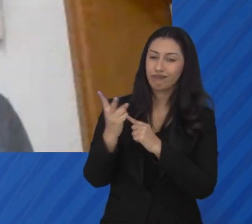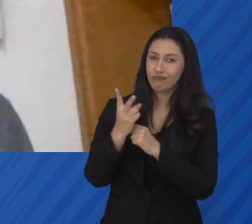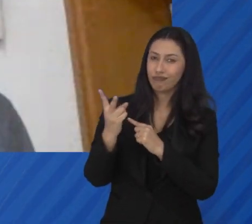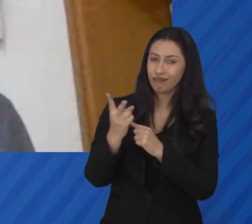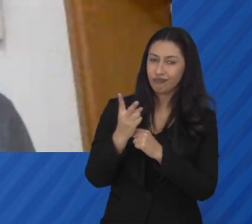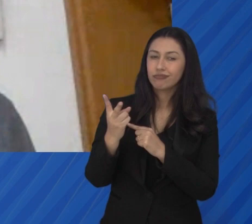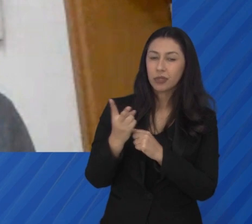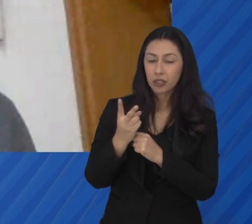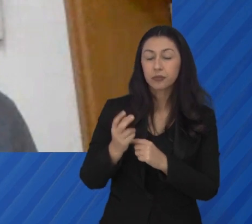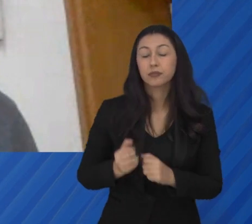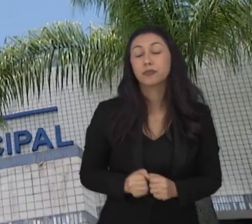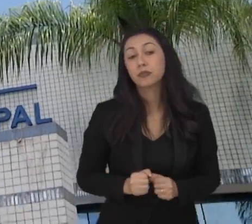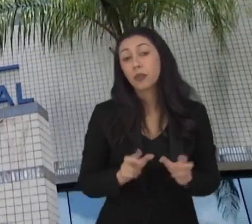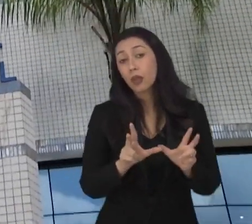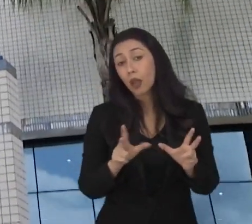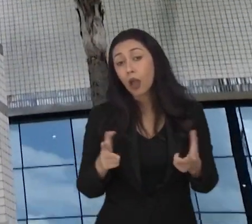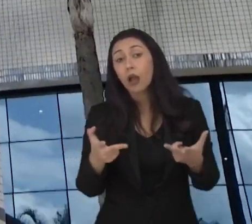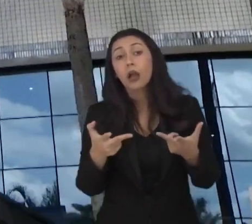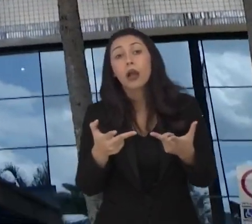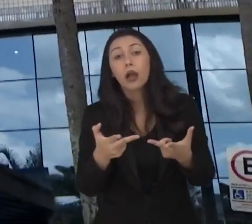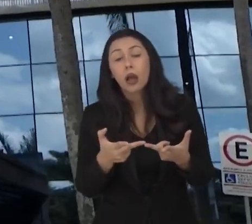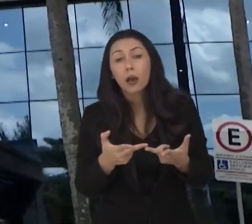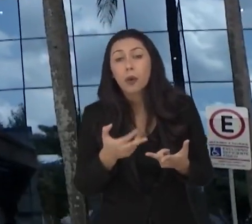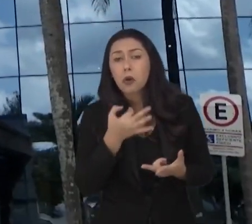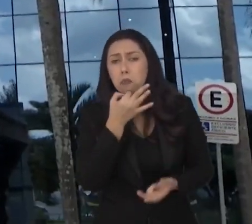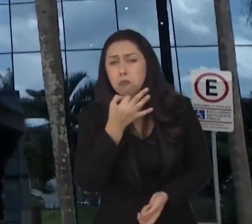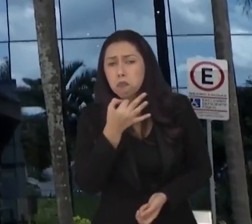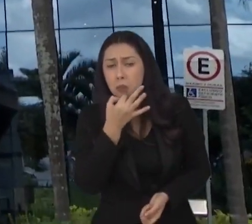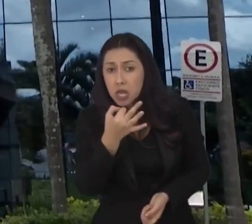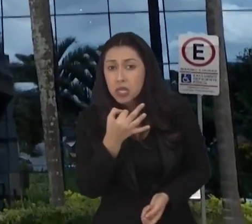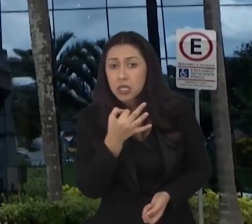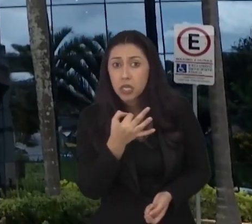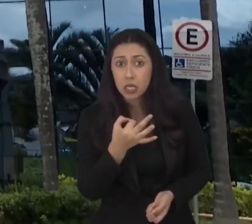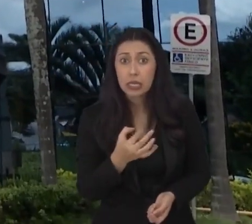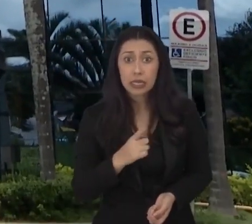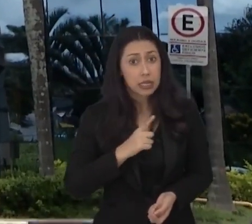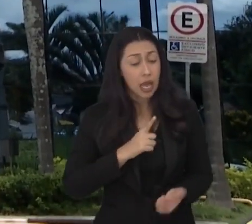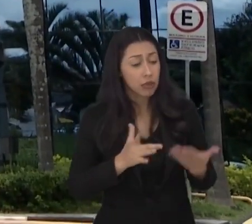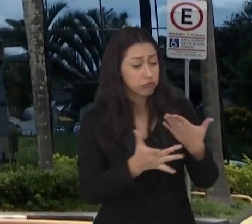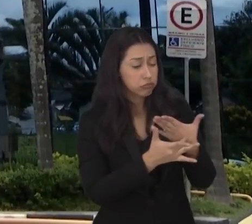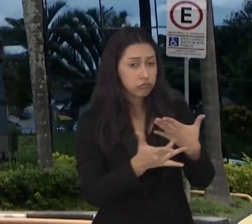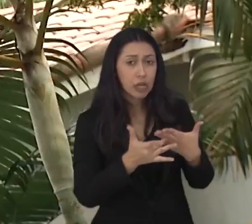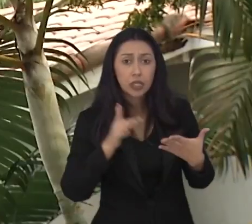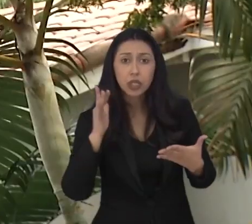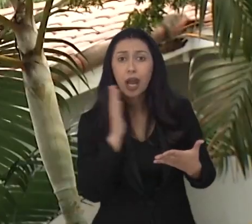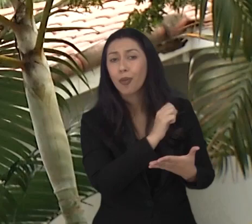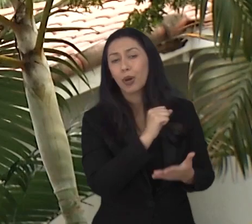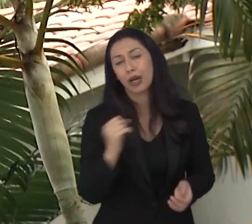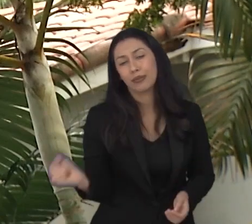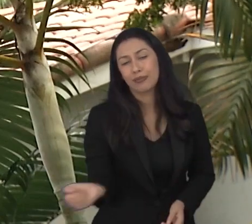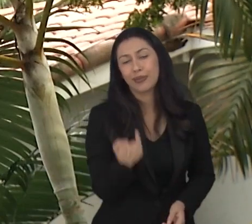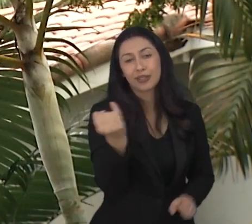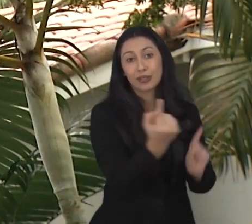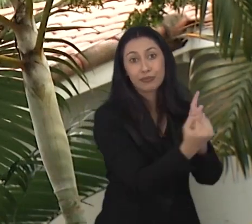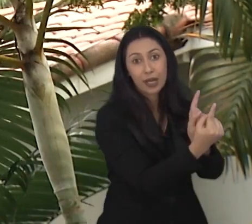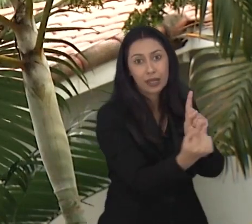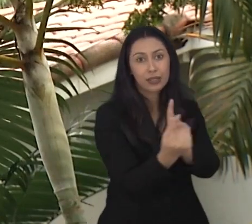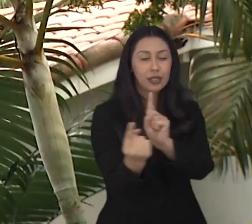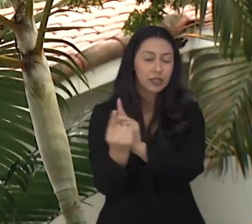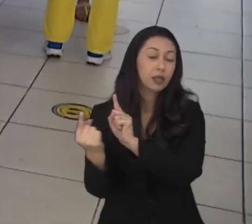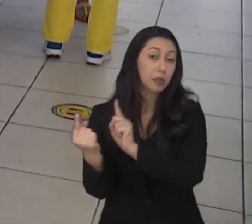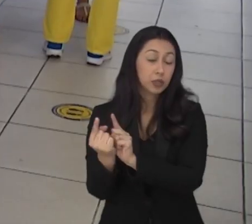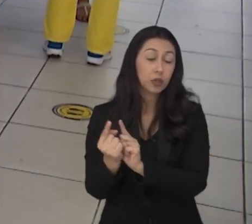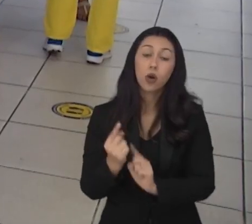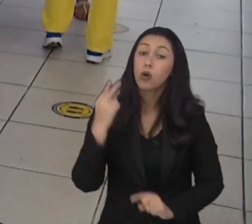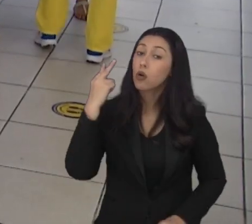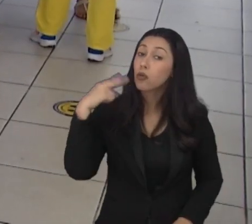protege em relação a isso. Para a Câmara, oferecer os testes rápidos nas UBSs é uma ferramenta importante na agilidade do